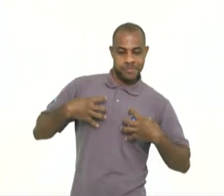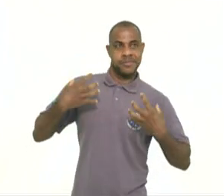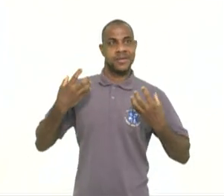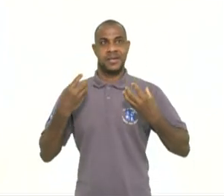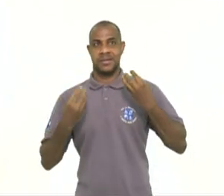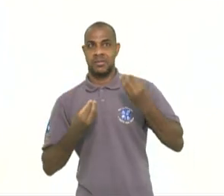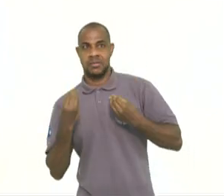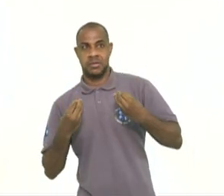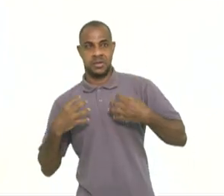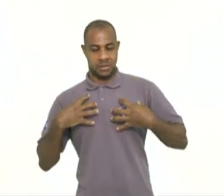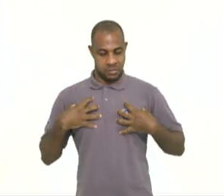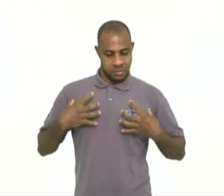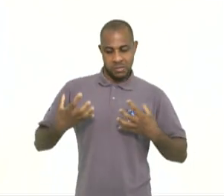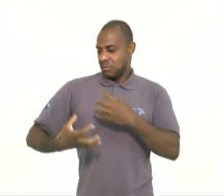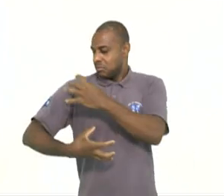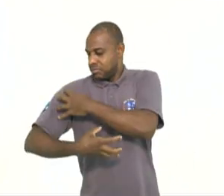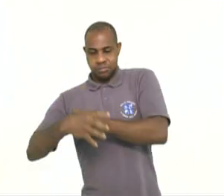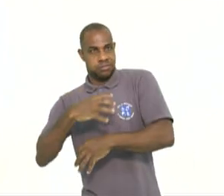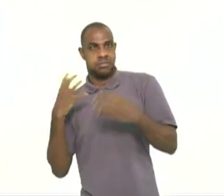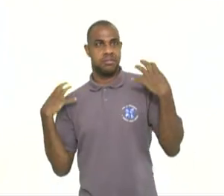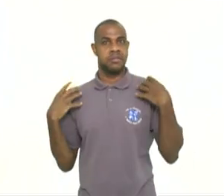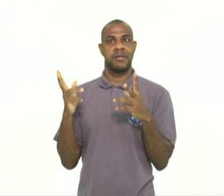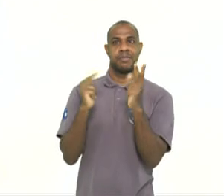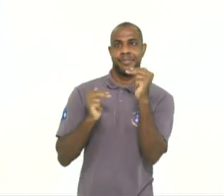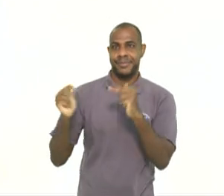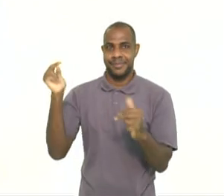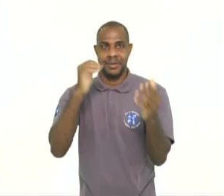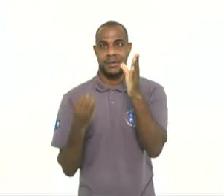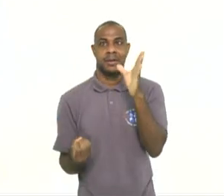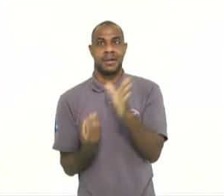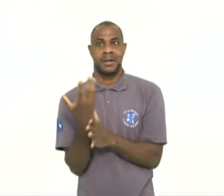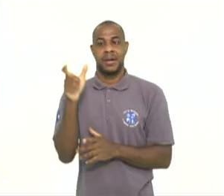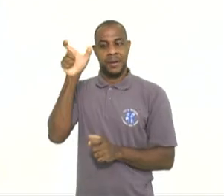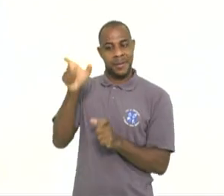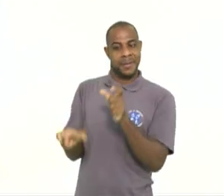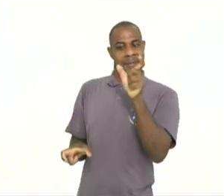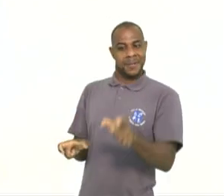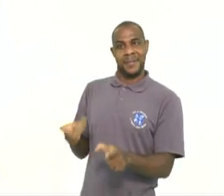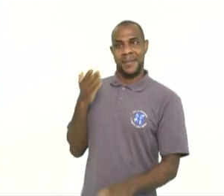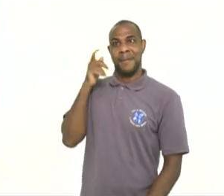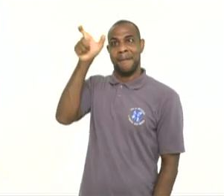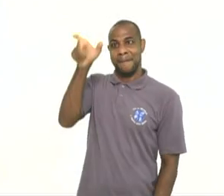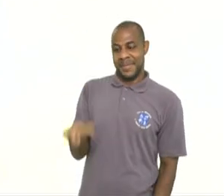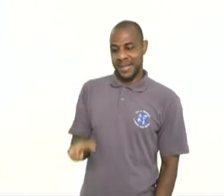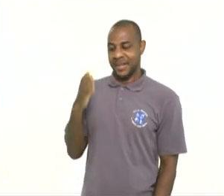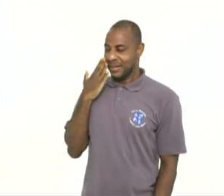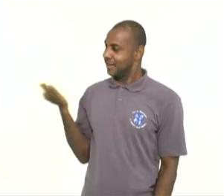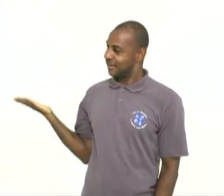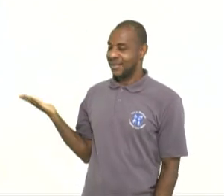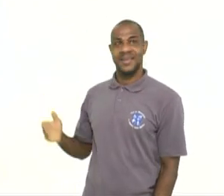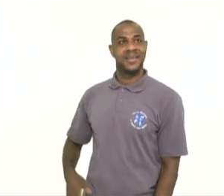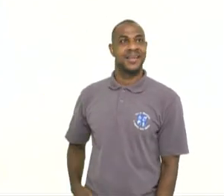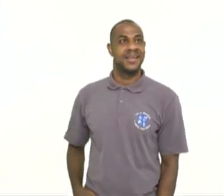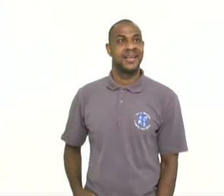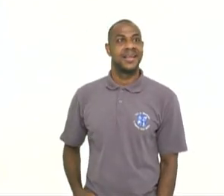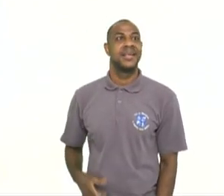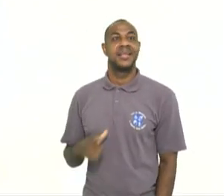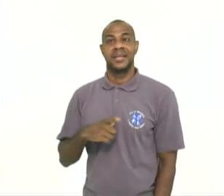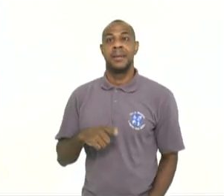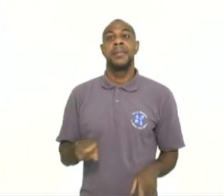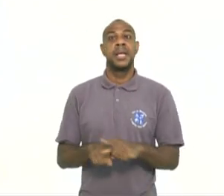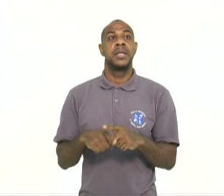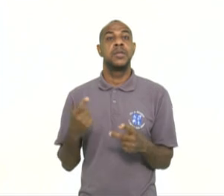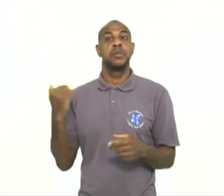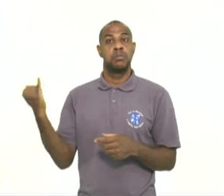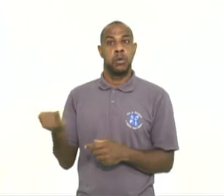né a gente coloca todos os detalhes e faz a construção do personagem a lenda do personagem dois outros pontos